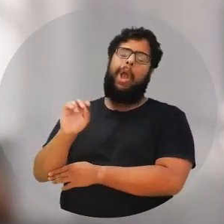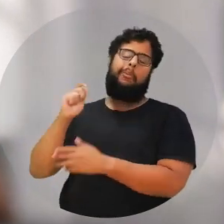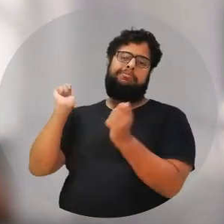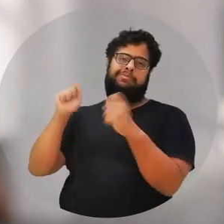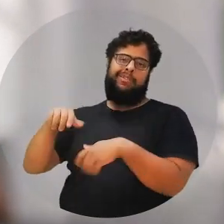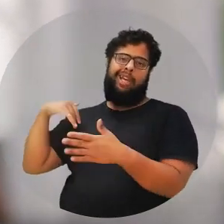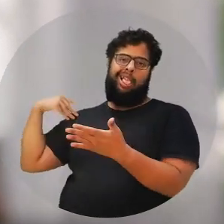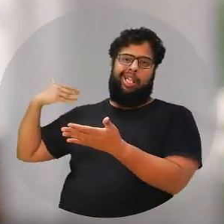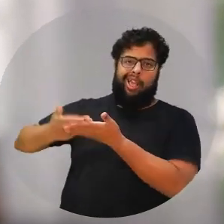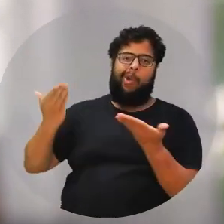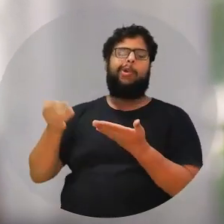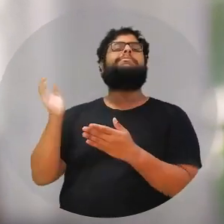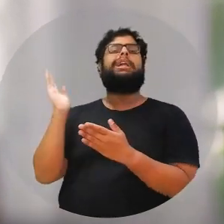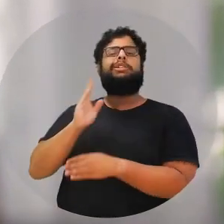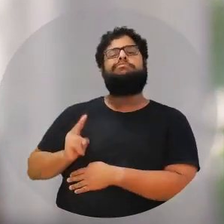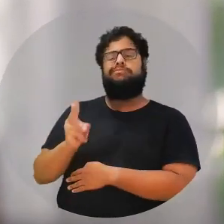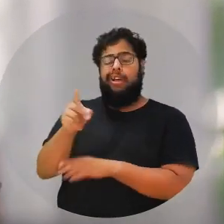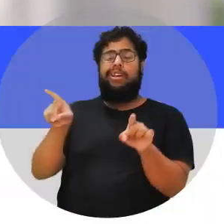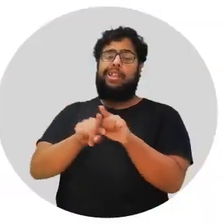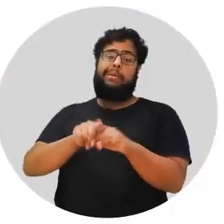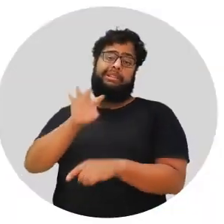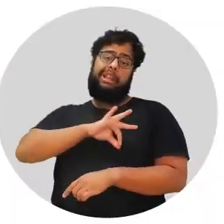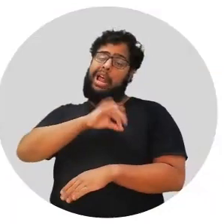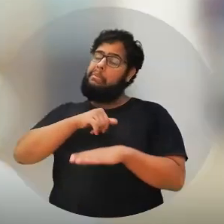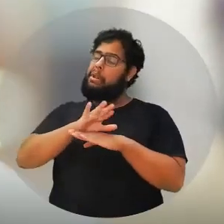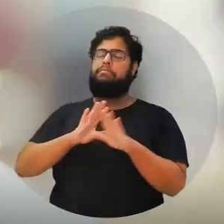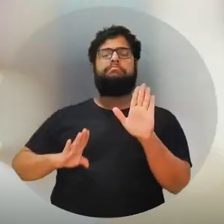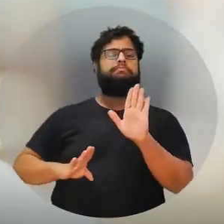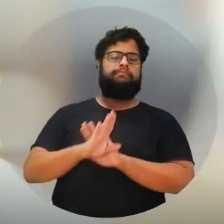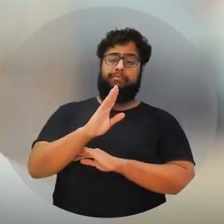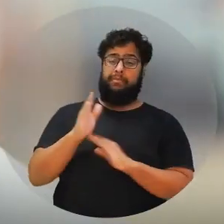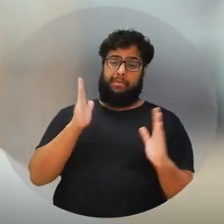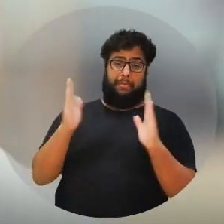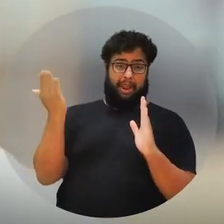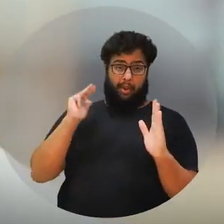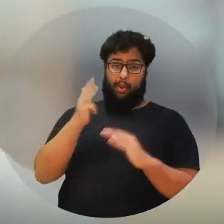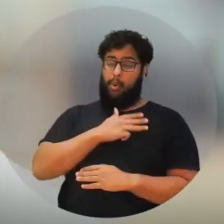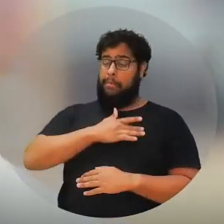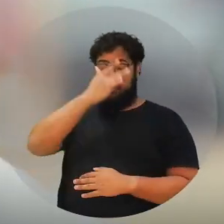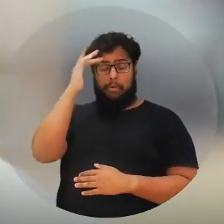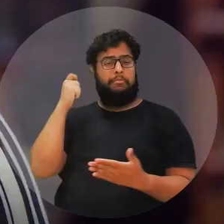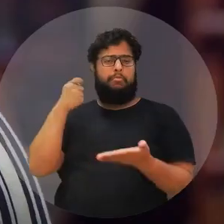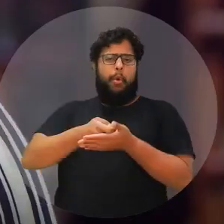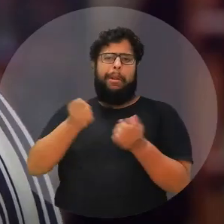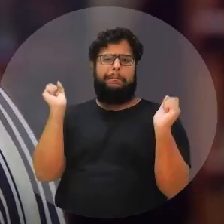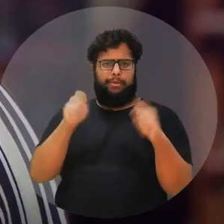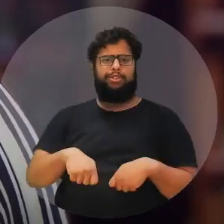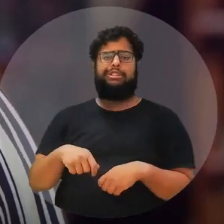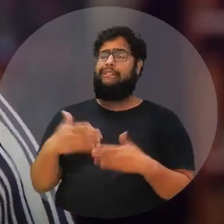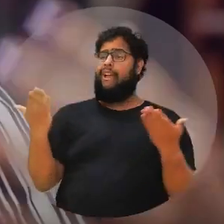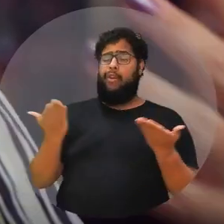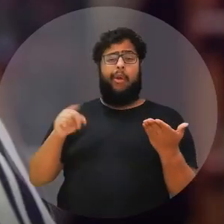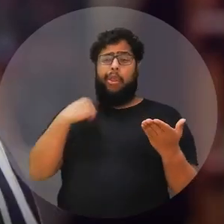quebre até hoje, e nós conseguimos aumentar o salário mínimo. No tempo do Lula, as pessoas tinham poder de compra. A gente não tem